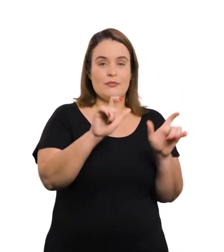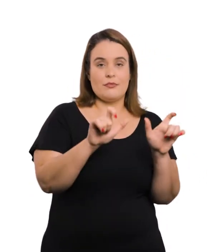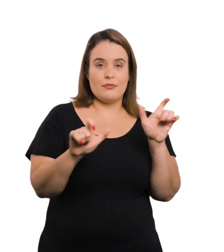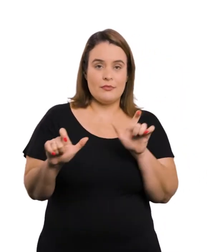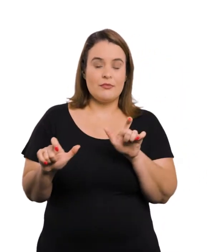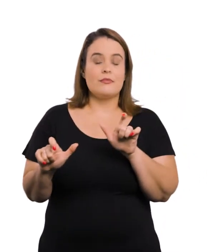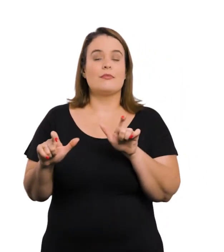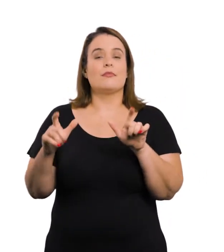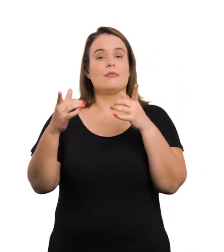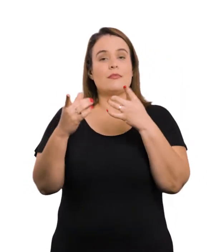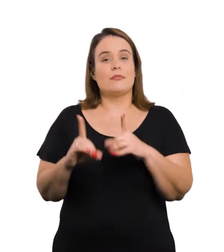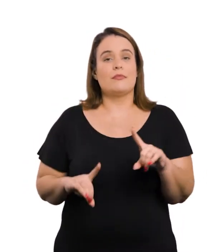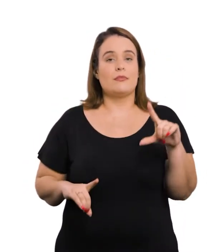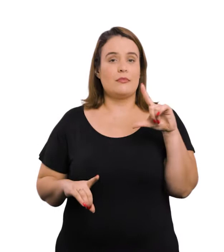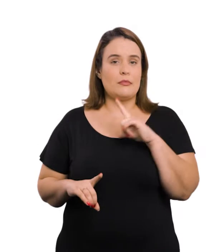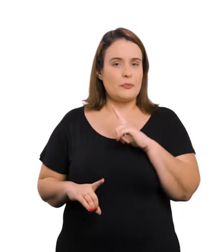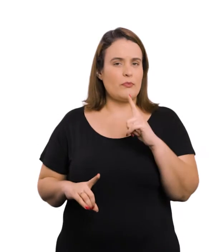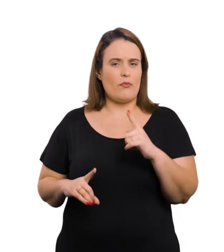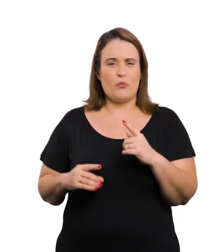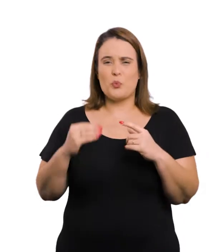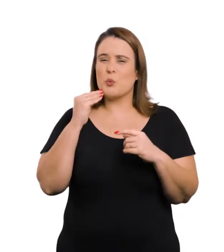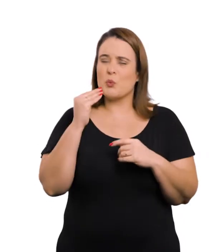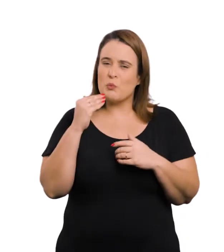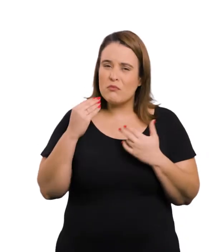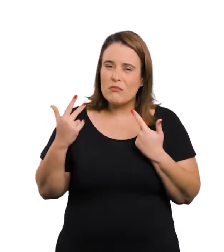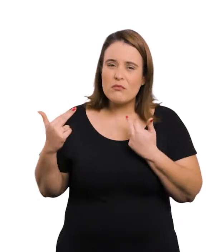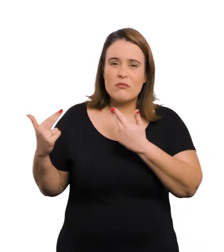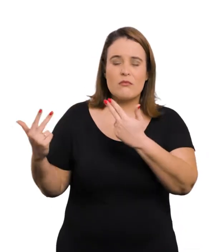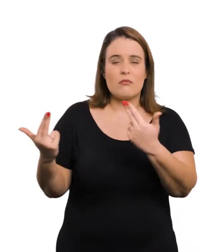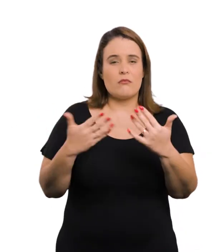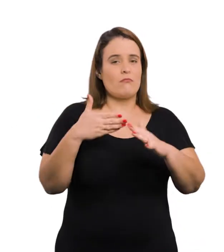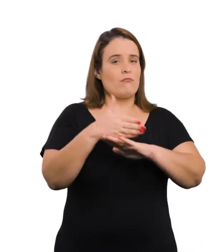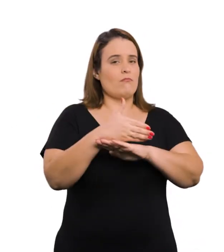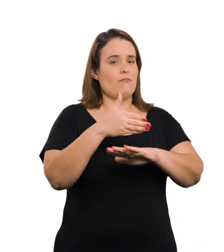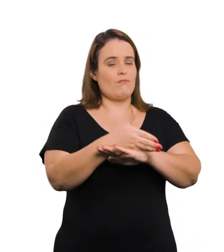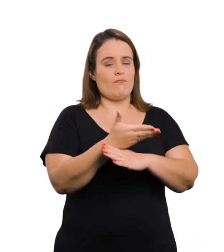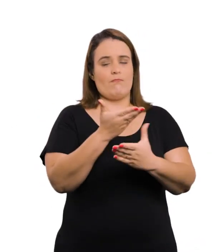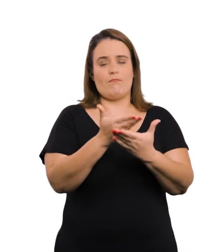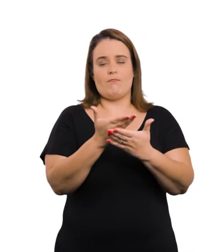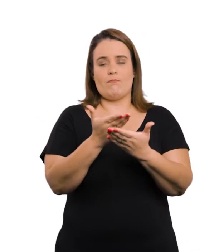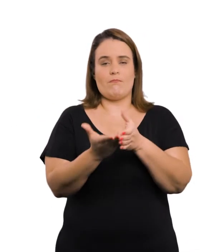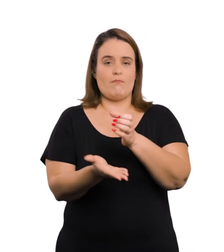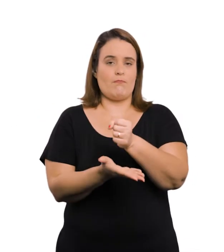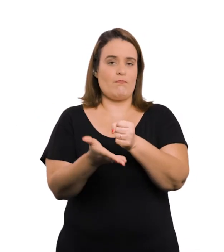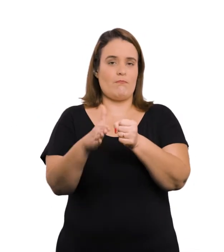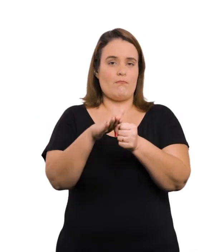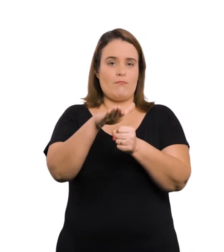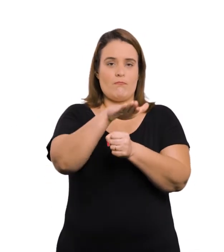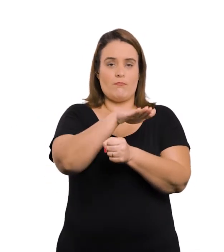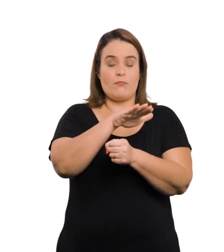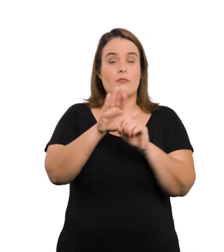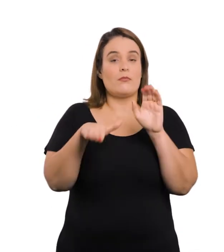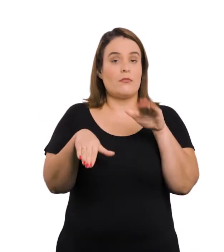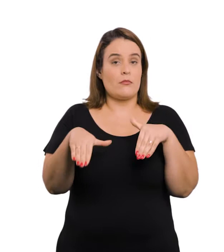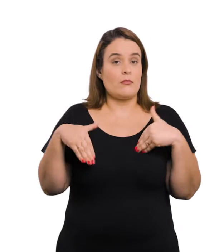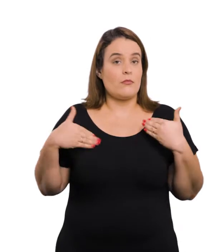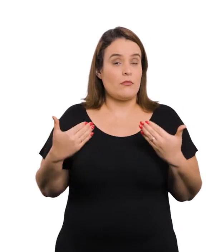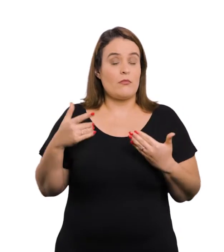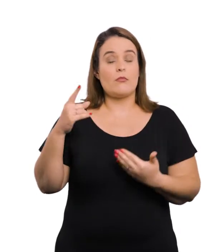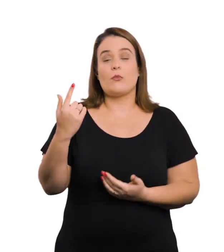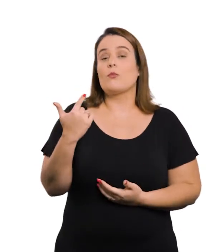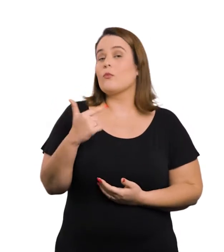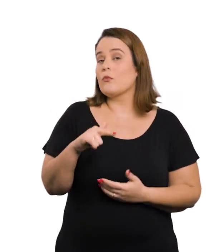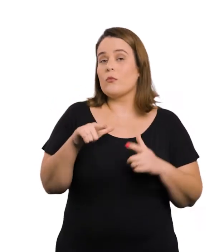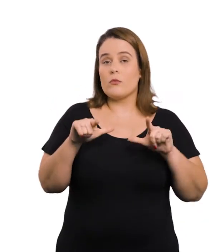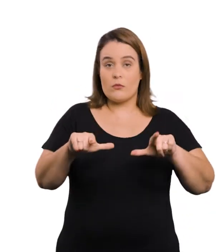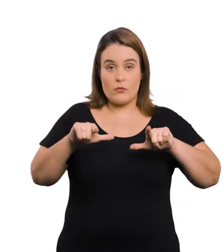com deficiência também não foram dadas iguais oportunidades de acesso à escolarização. Entretanto, muitas vezes,